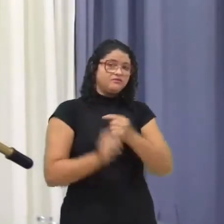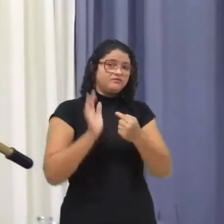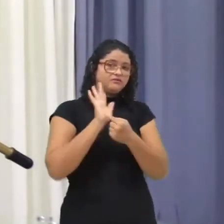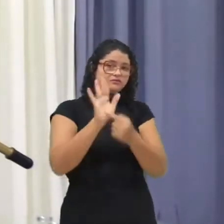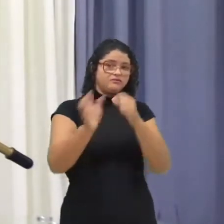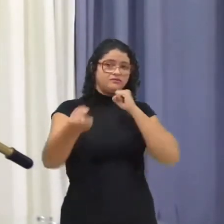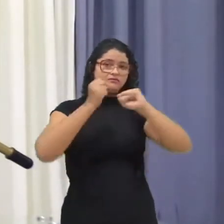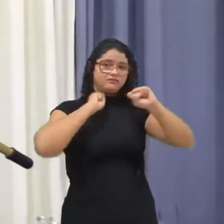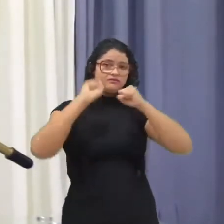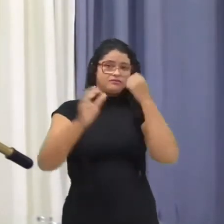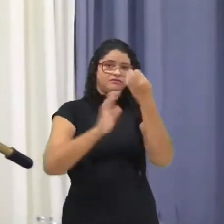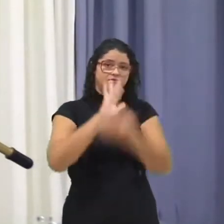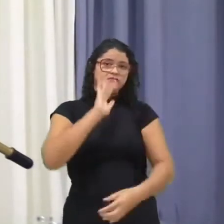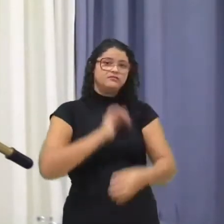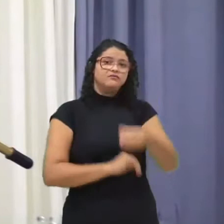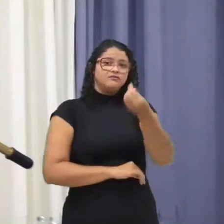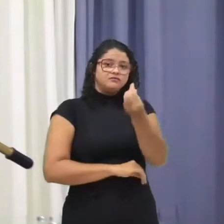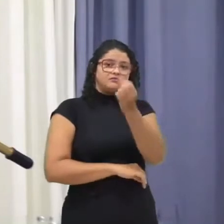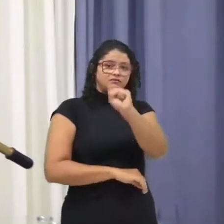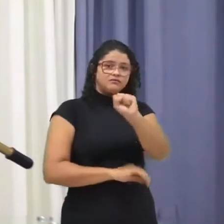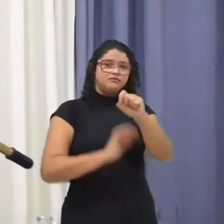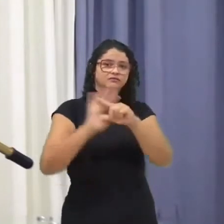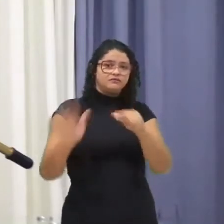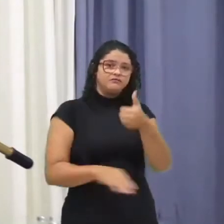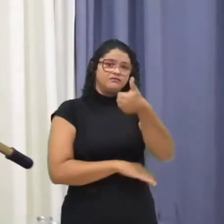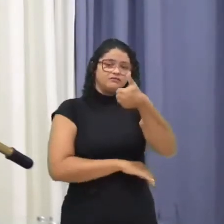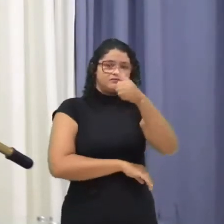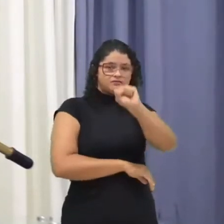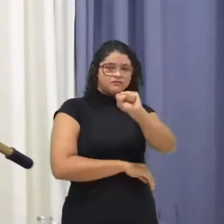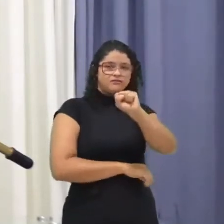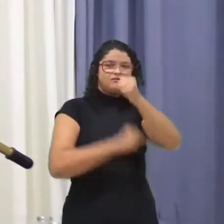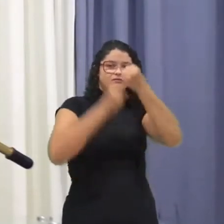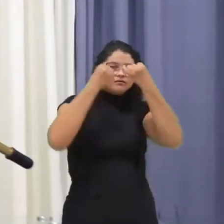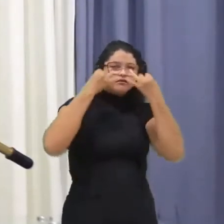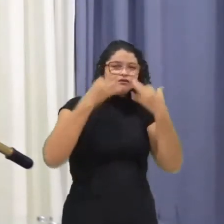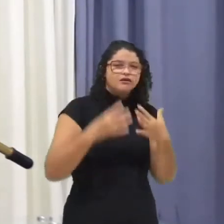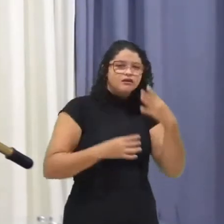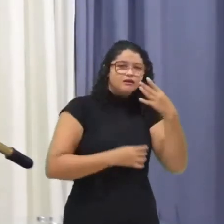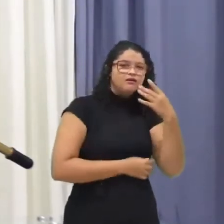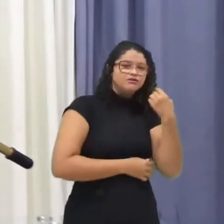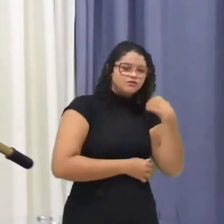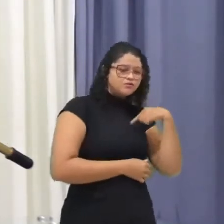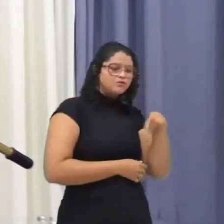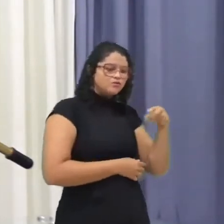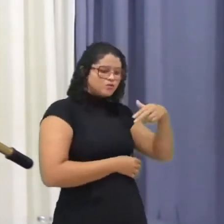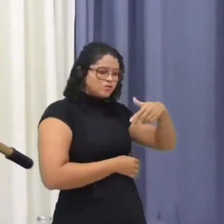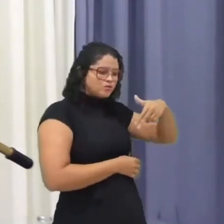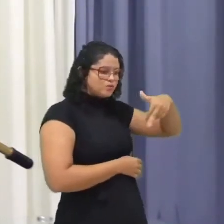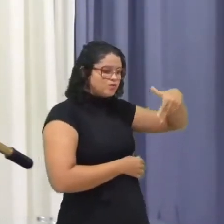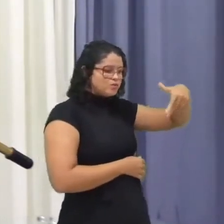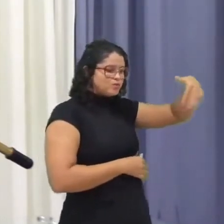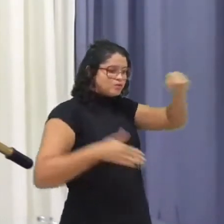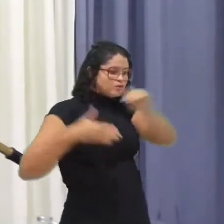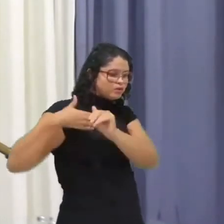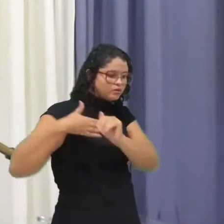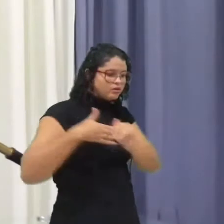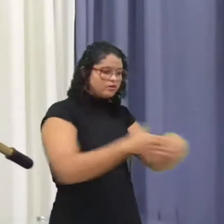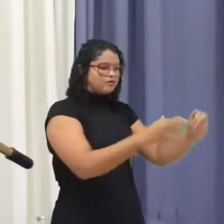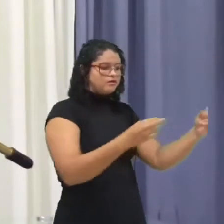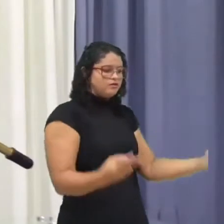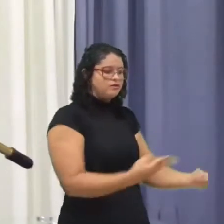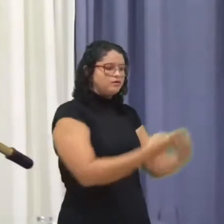Salmo 68, verso 18, que diz: tu subiste ao alto, levando os teus